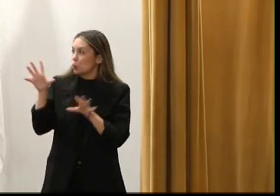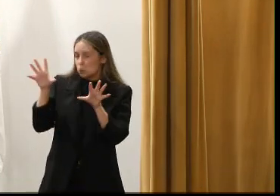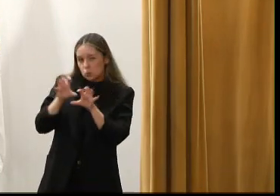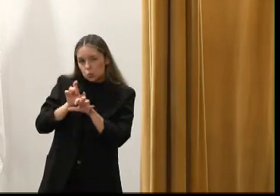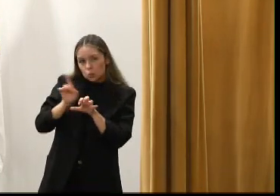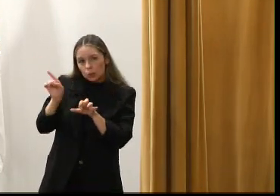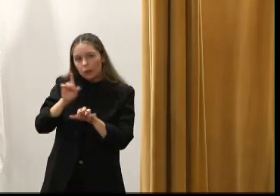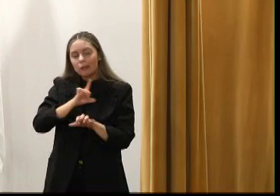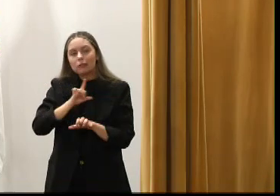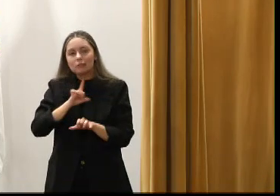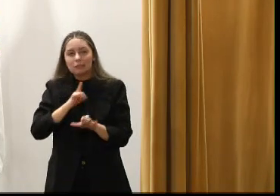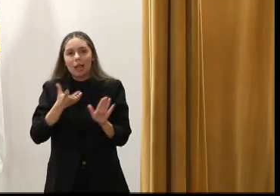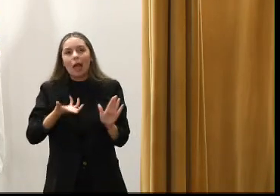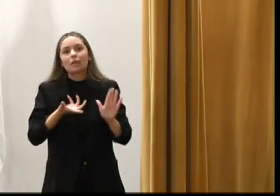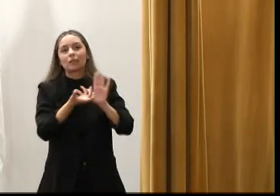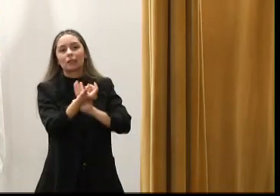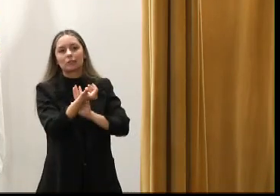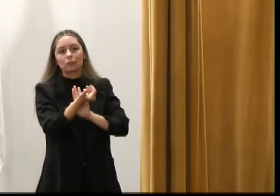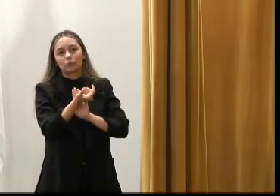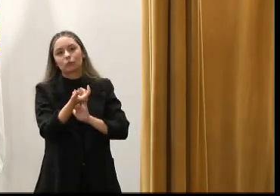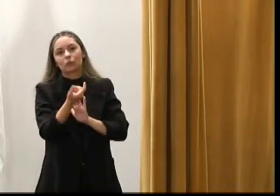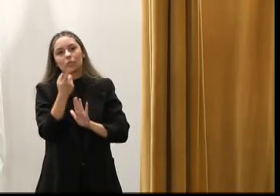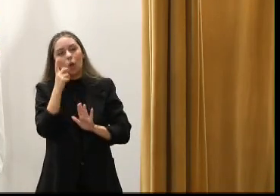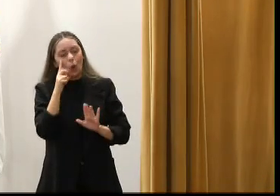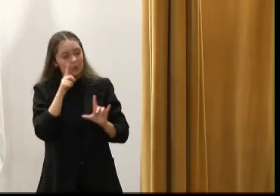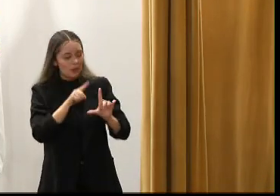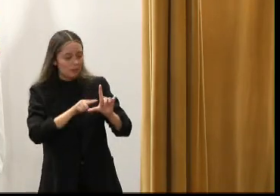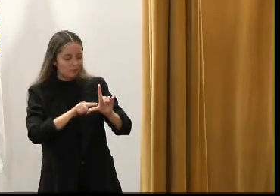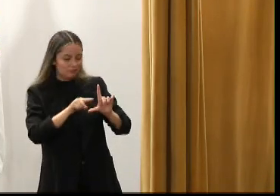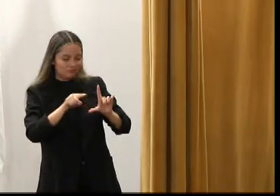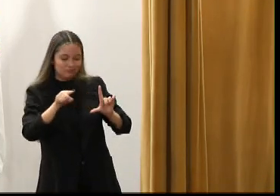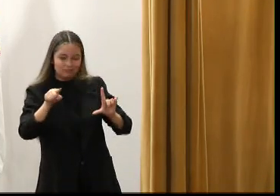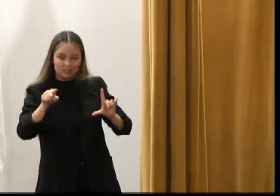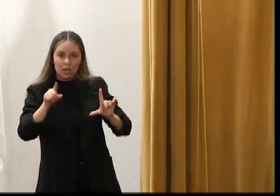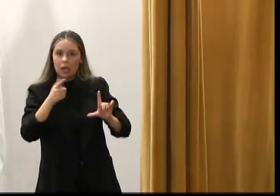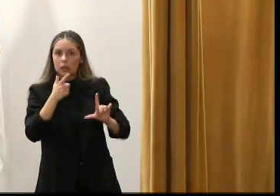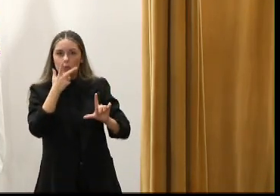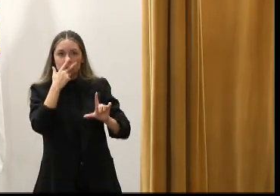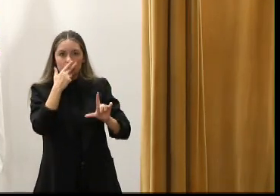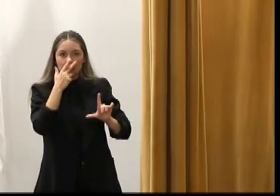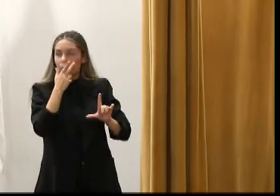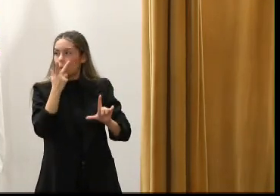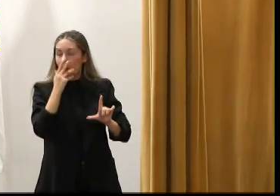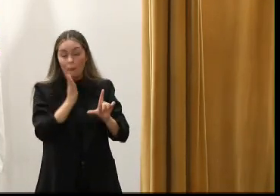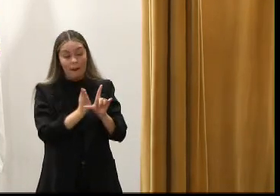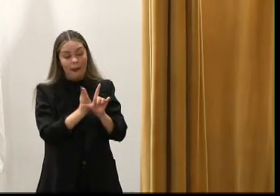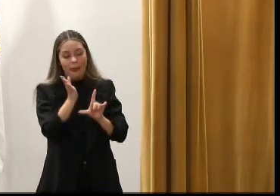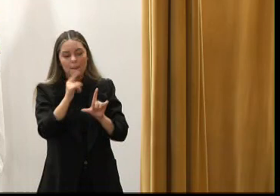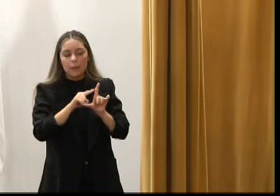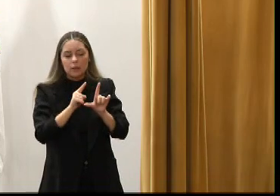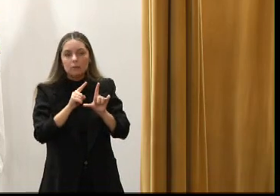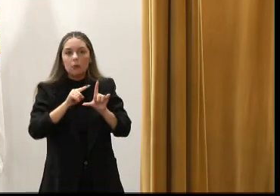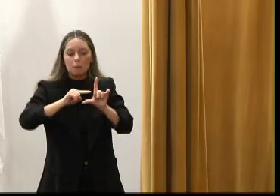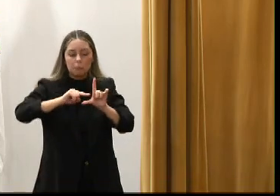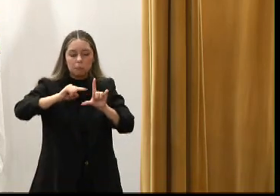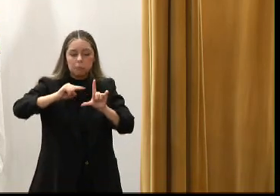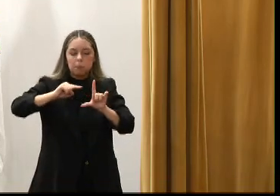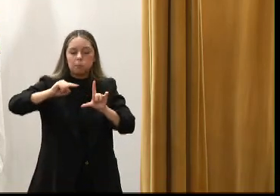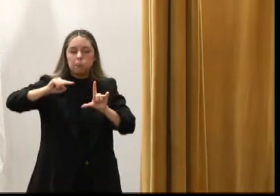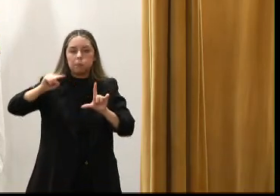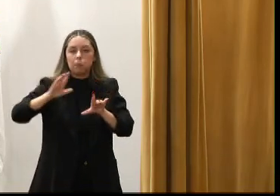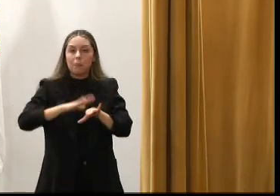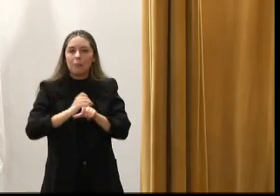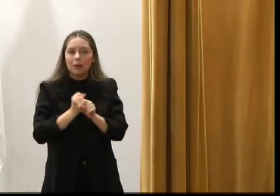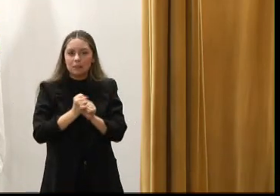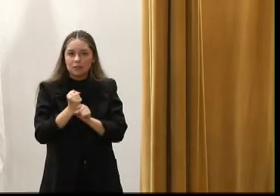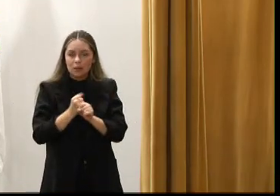a gente vê que é uma aceleração. Se vocês olharem a curva, vão ver que eu não tenho uma reta, mas eu tenho uma aceleração gradativa nos últimos